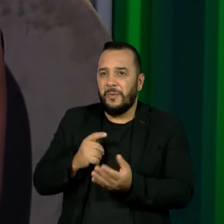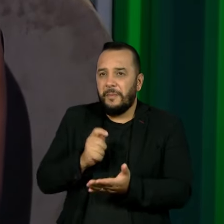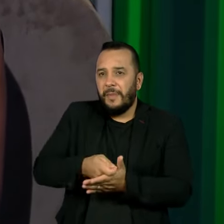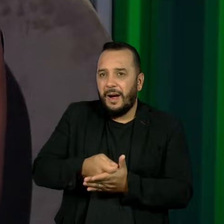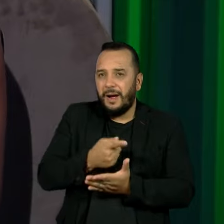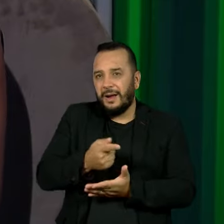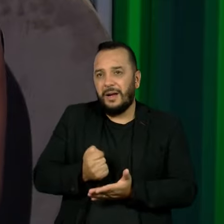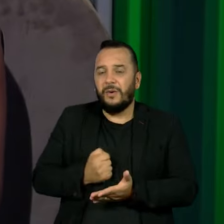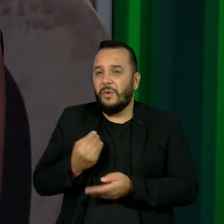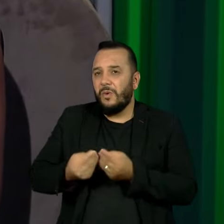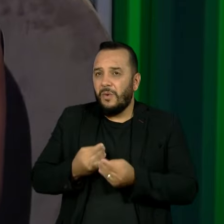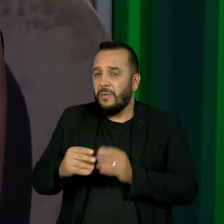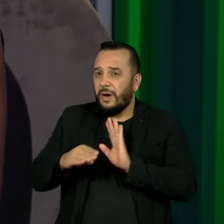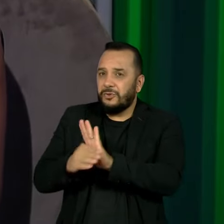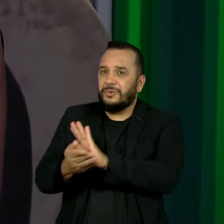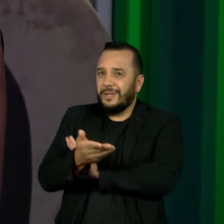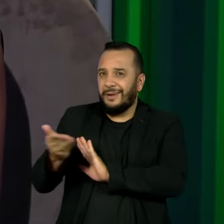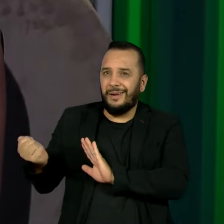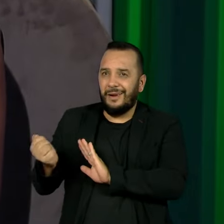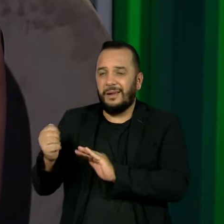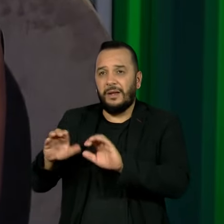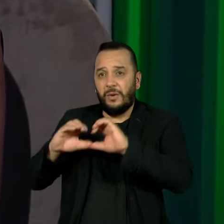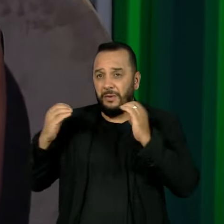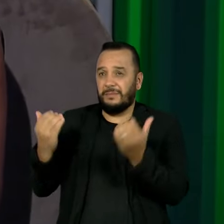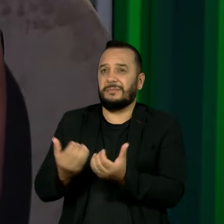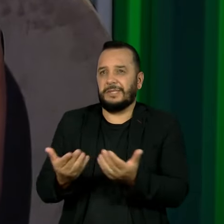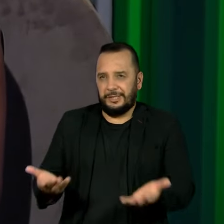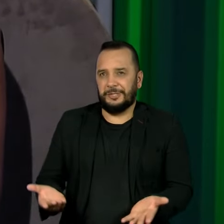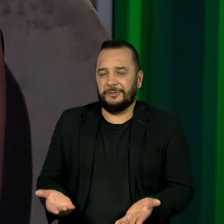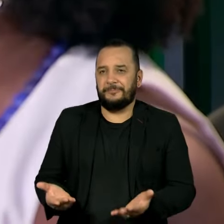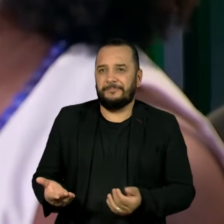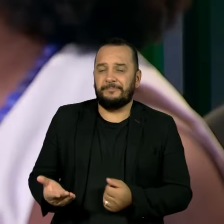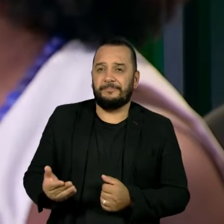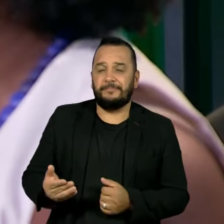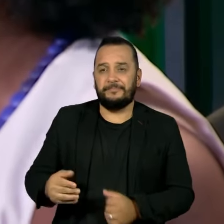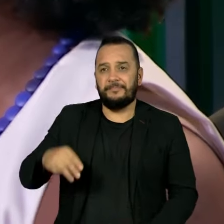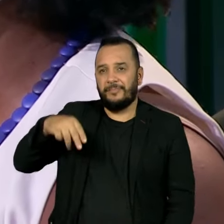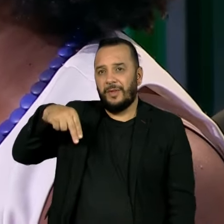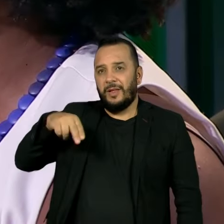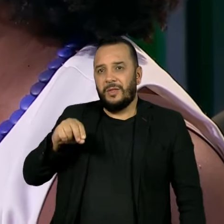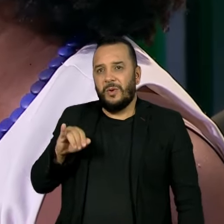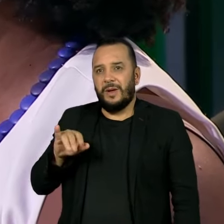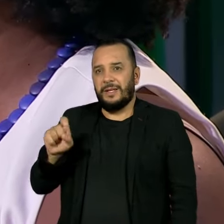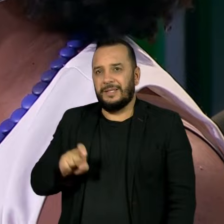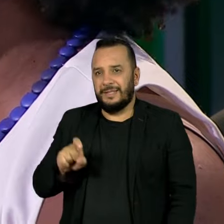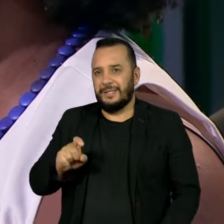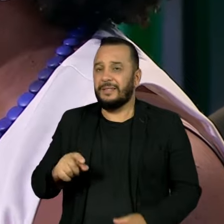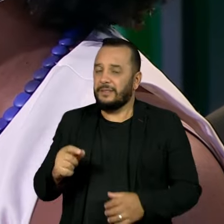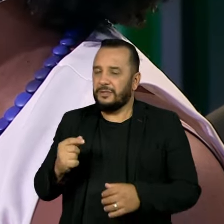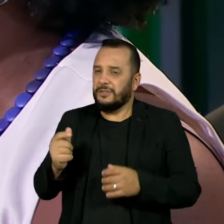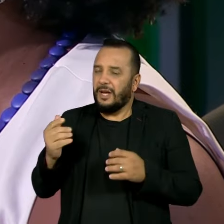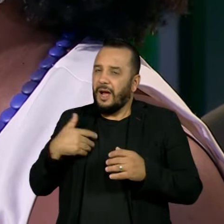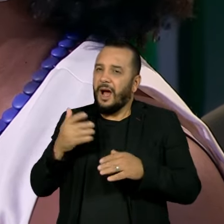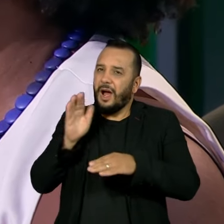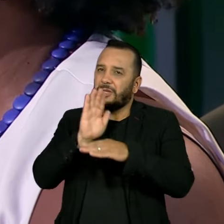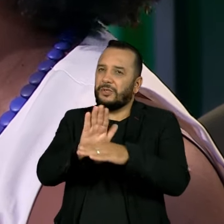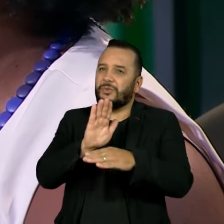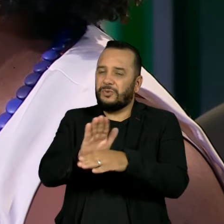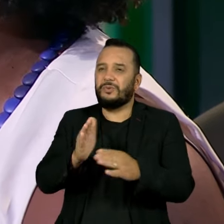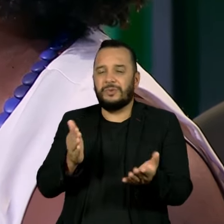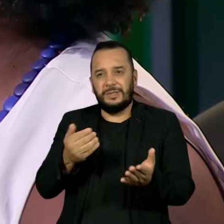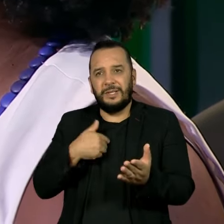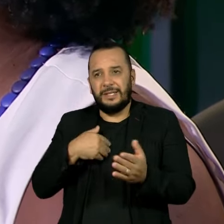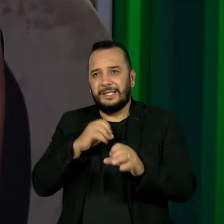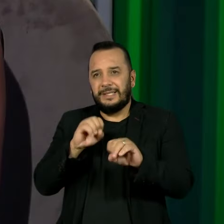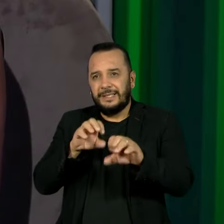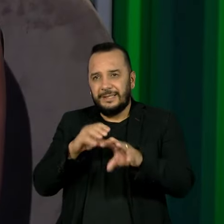beneficia, né, a ela e, enfim, a sua comunidade. Então, a nós entra, para além de capacitar, mostrar a importância, né, dessa